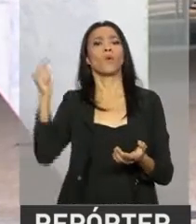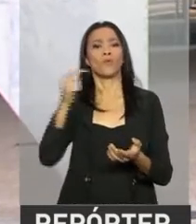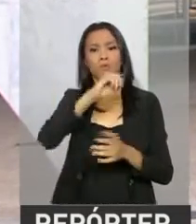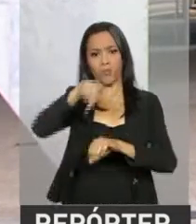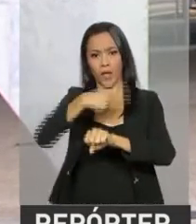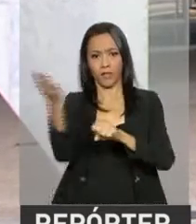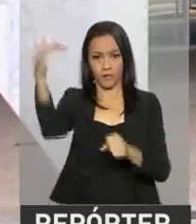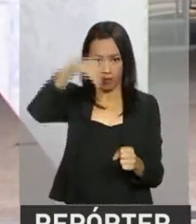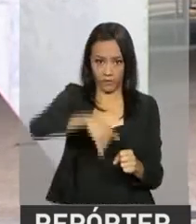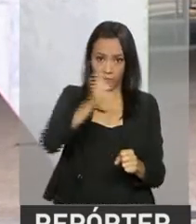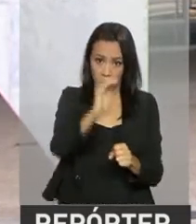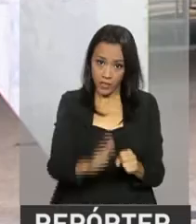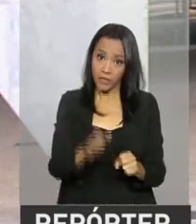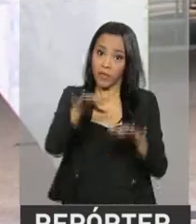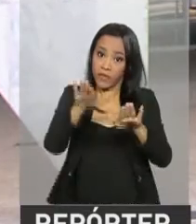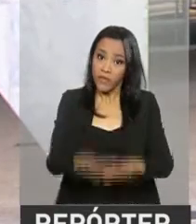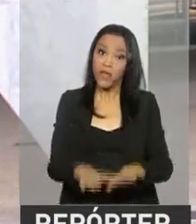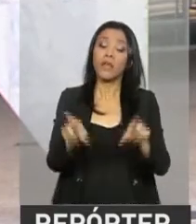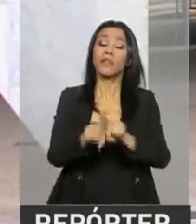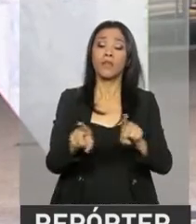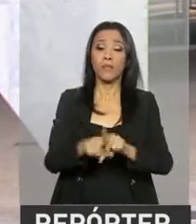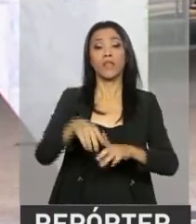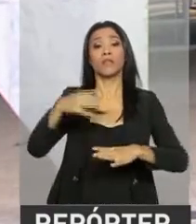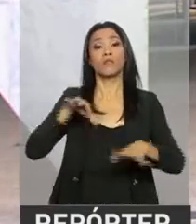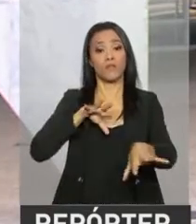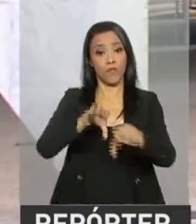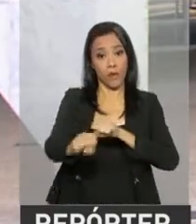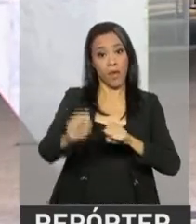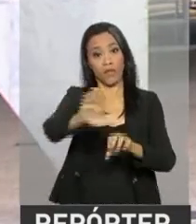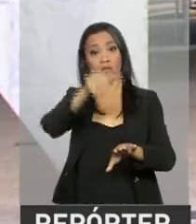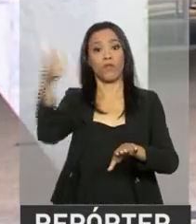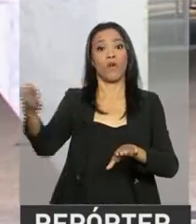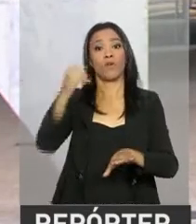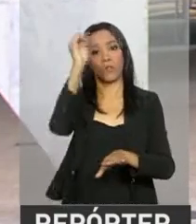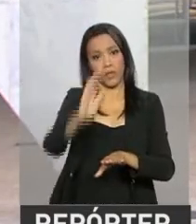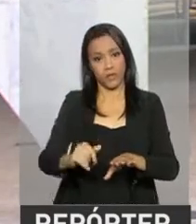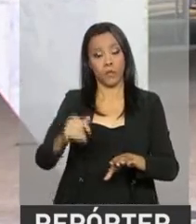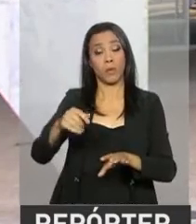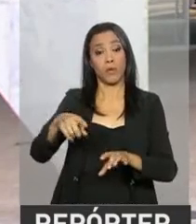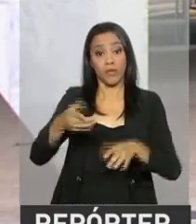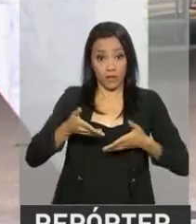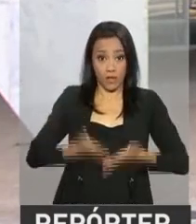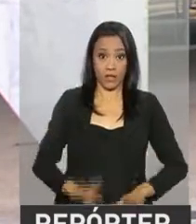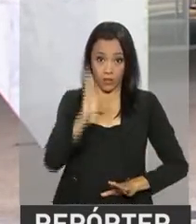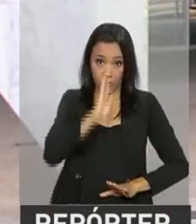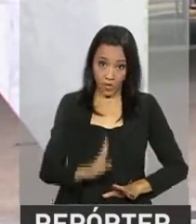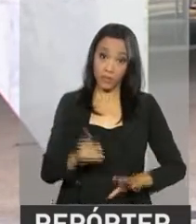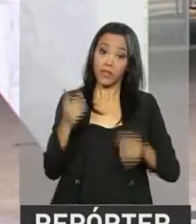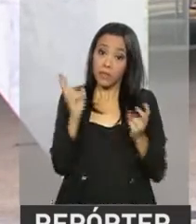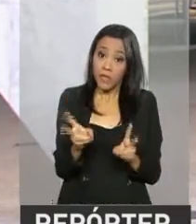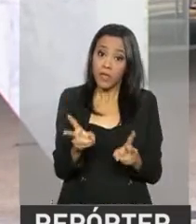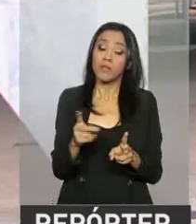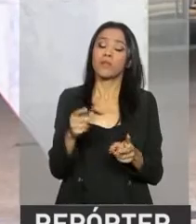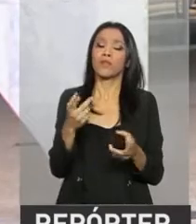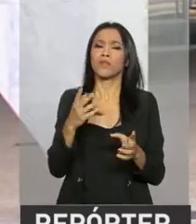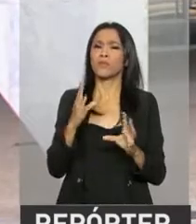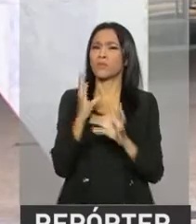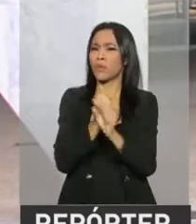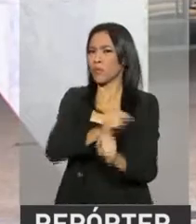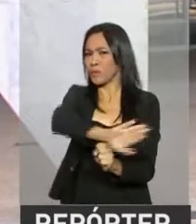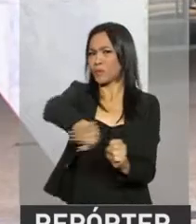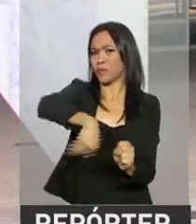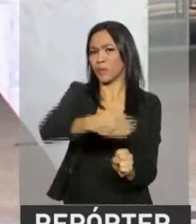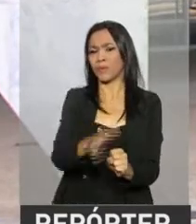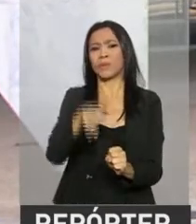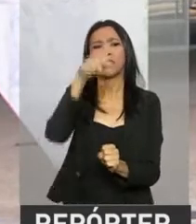dos profissionais, dos médicos brasileiros formados no exterior que estavam nessa mesma situação. São ao todo, Renata,